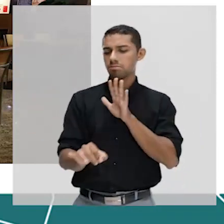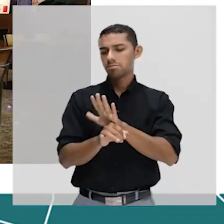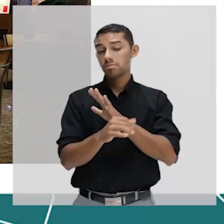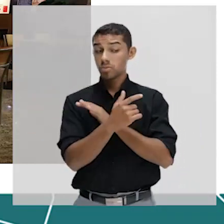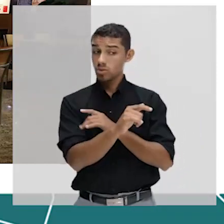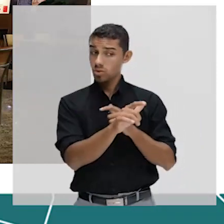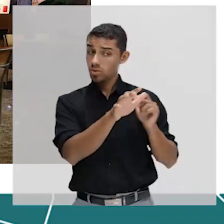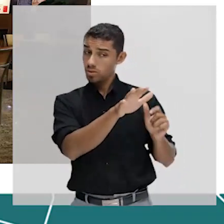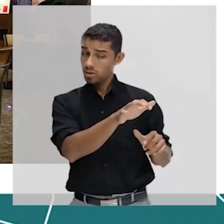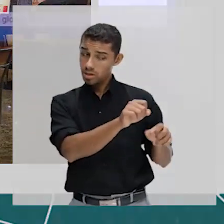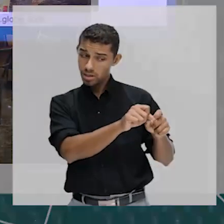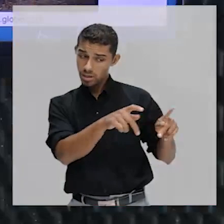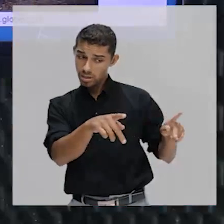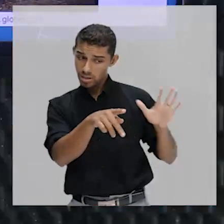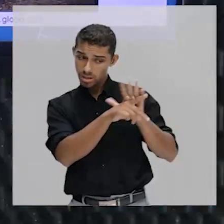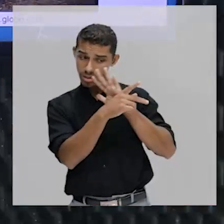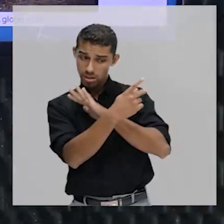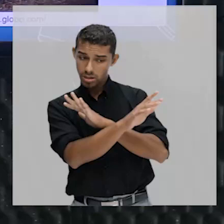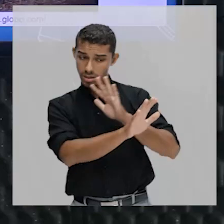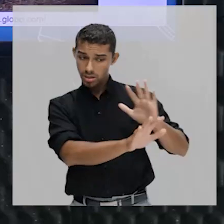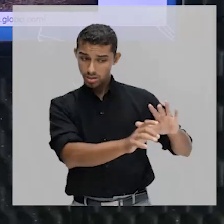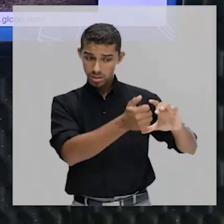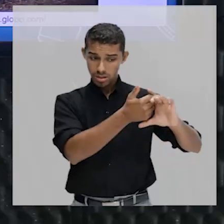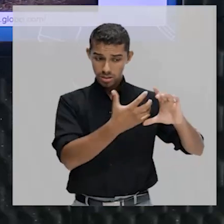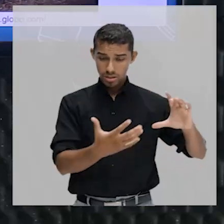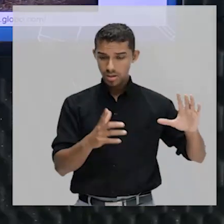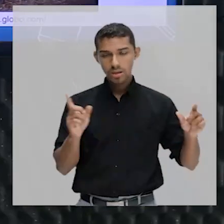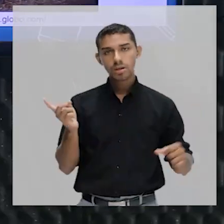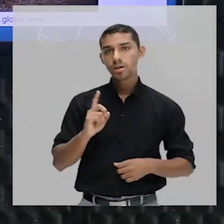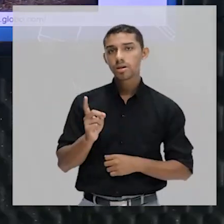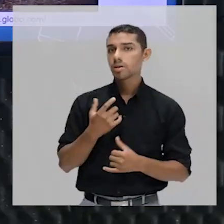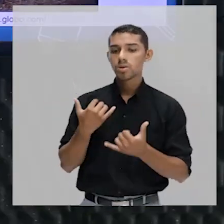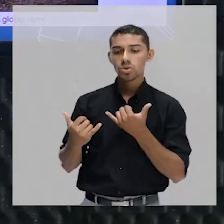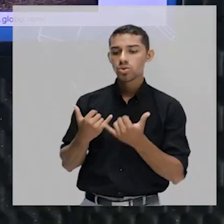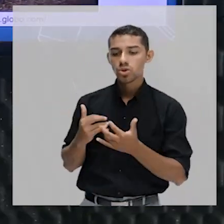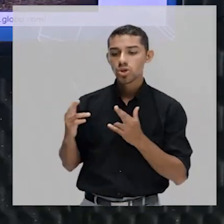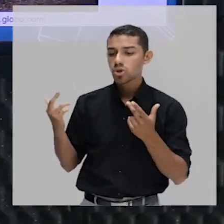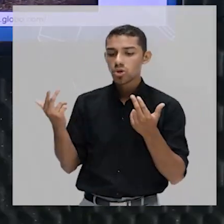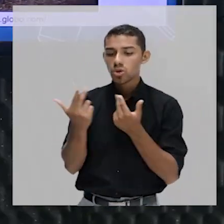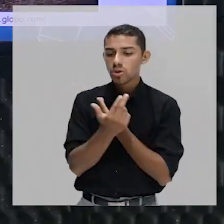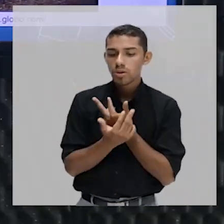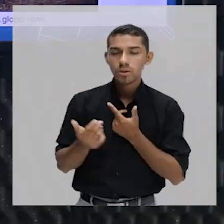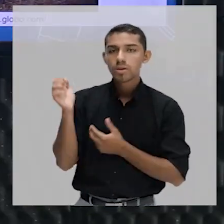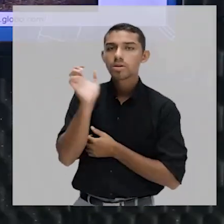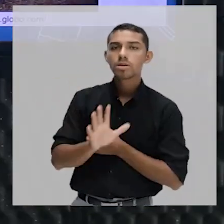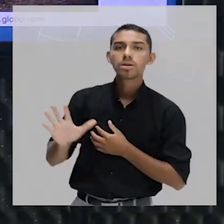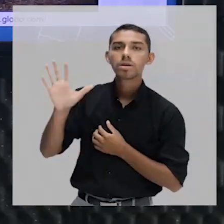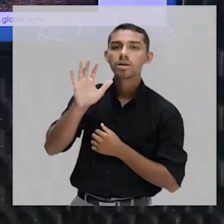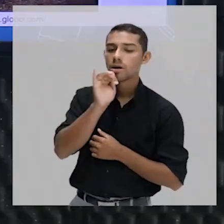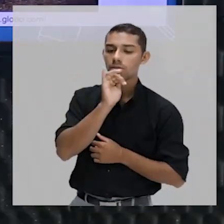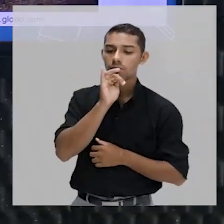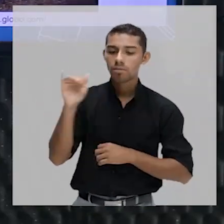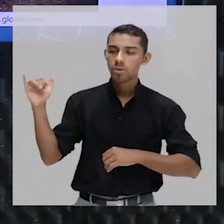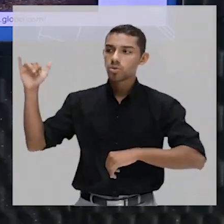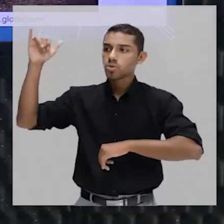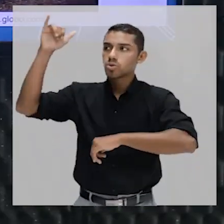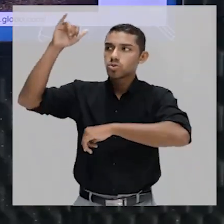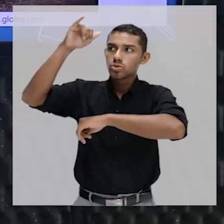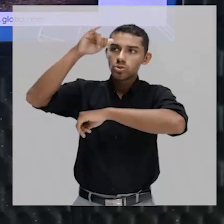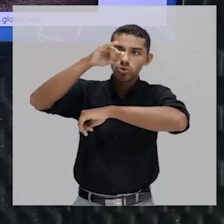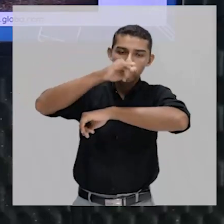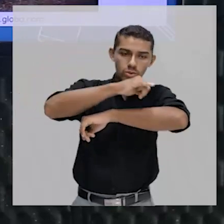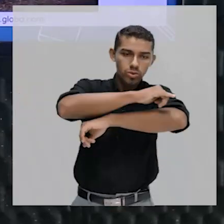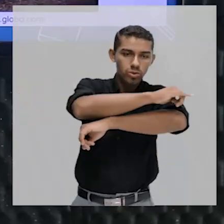não, olha, aquele shopping ali, ele tem aquela característica peculiar. Não, parece que é tudo igual. É tudo generalista. Os aeroportos, por